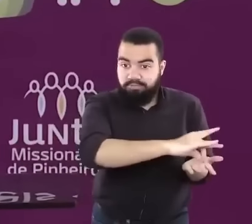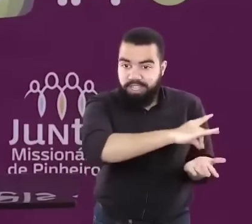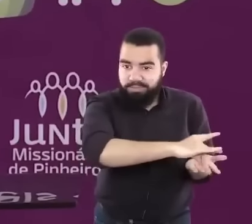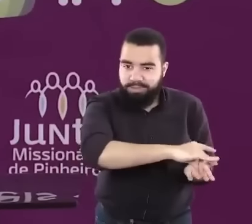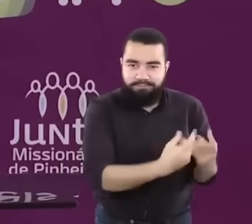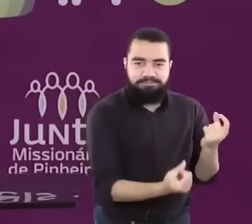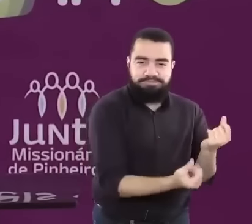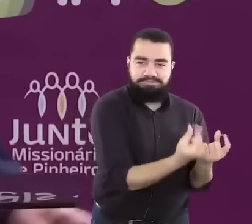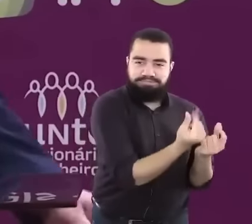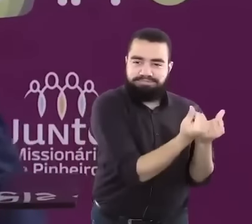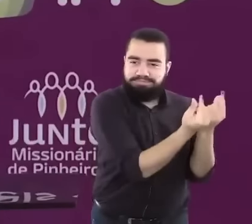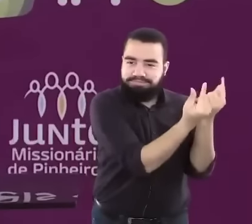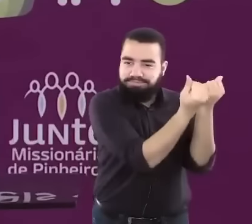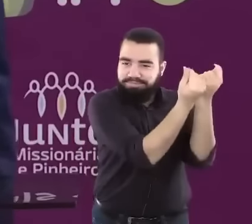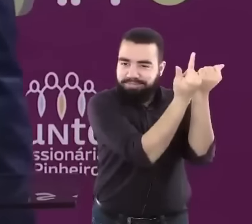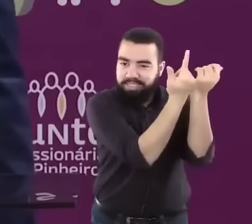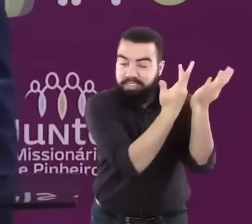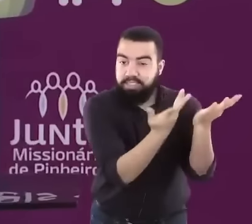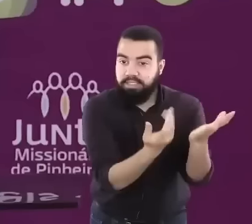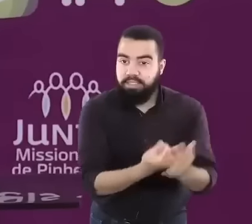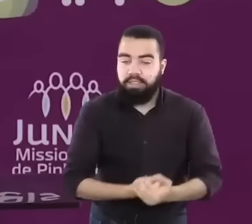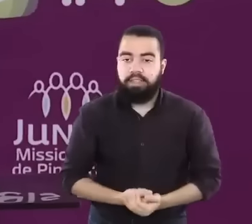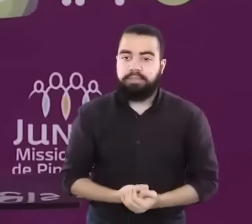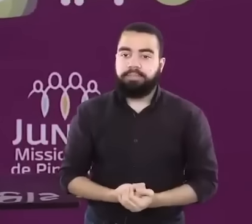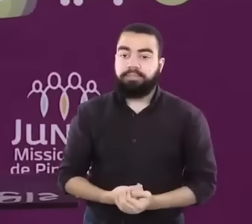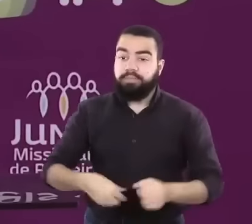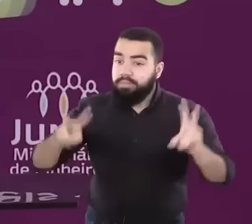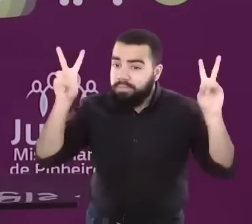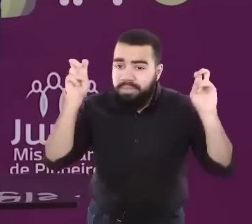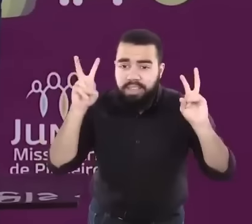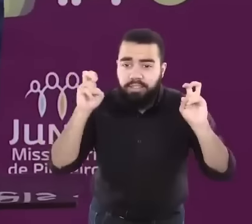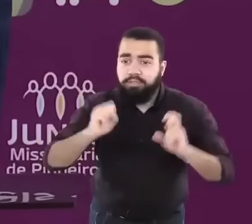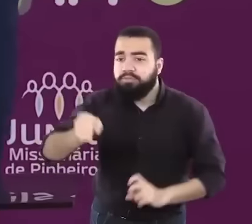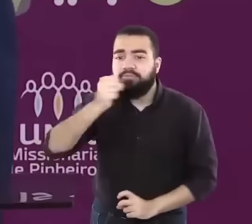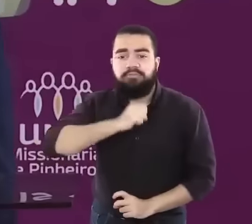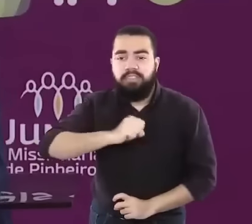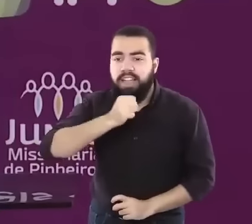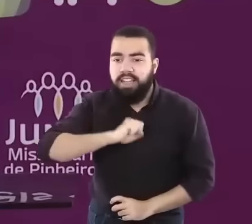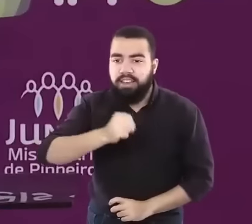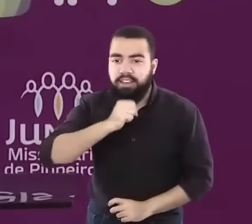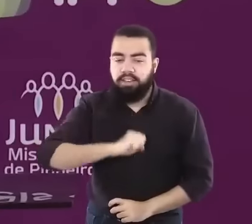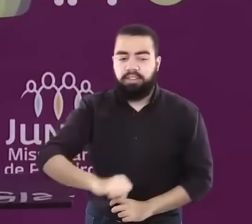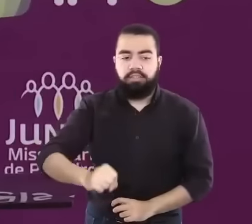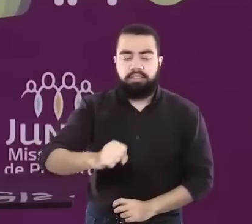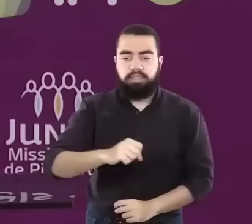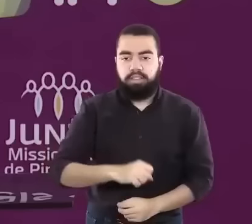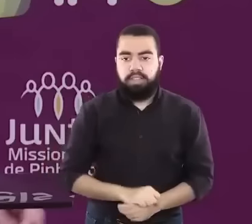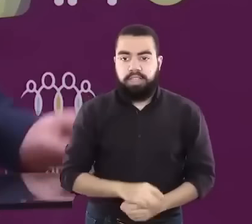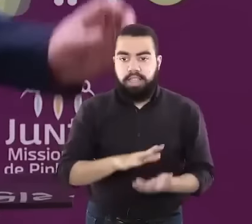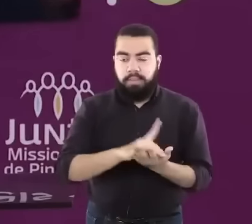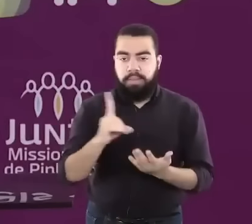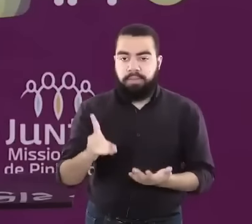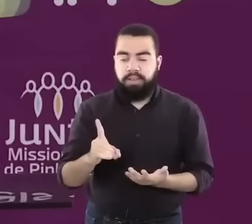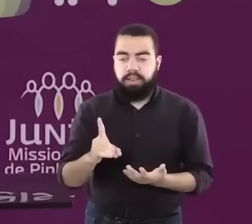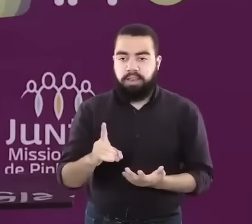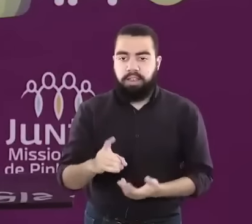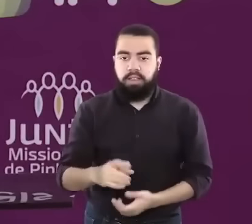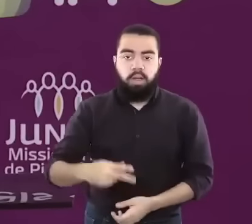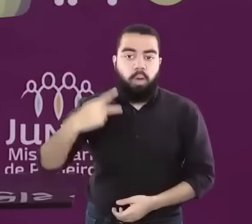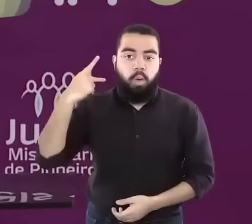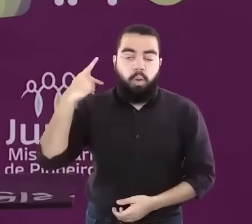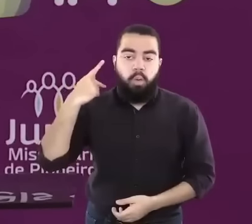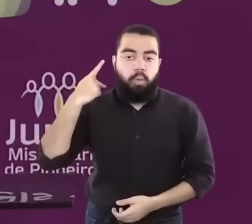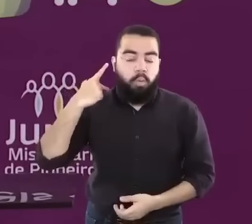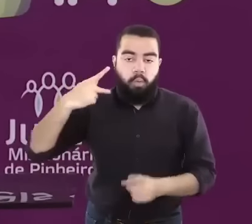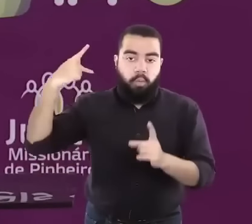prosperam esse Salmo ou esse assunto é um assunto antigo na Bíblia profeta bacu já questionava